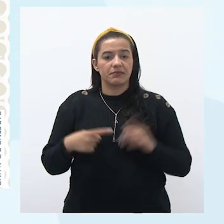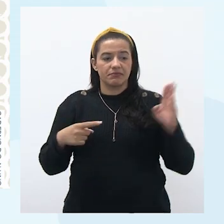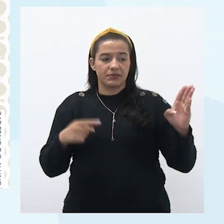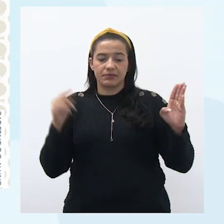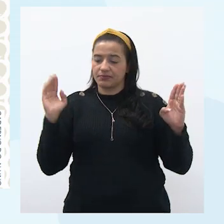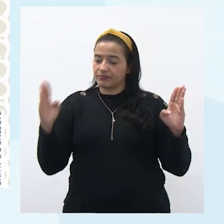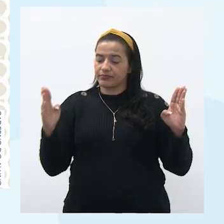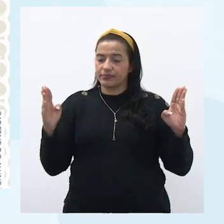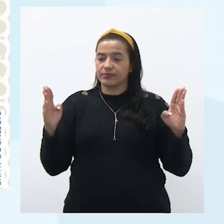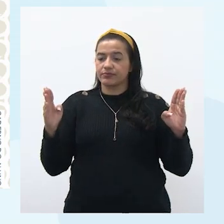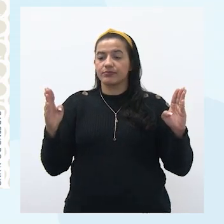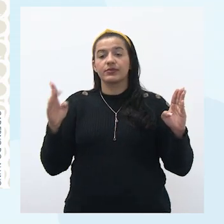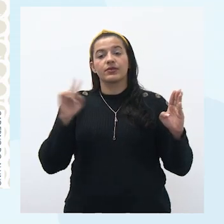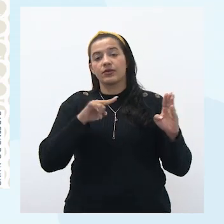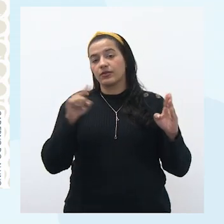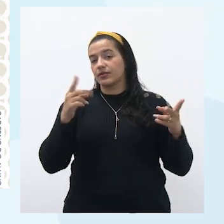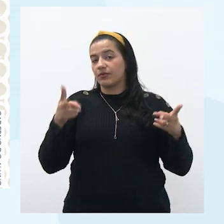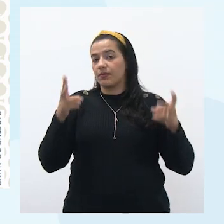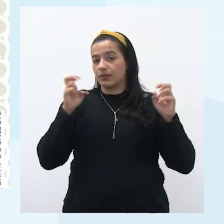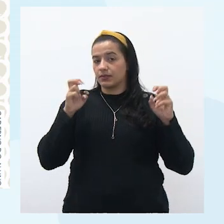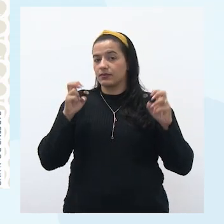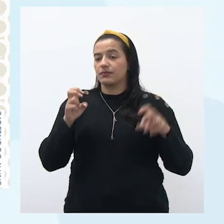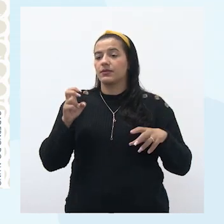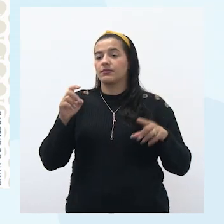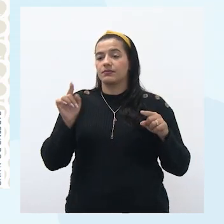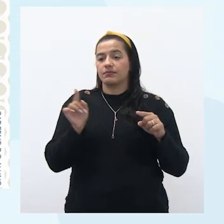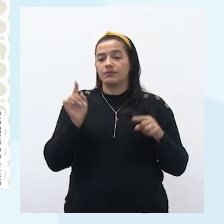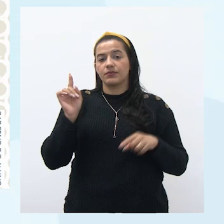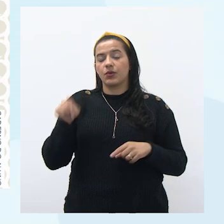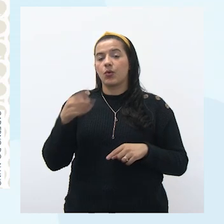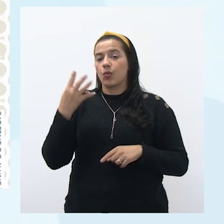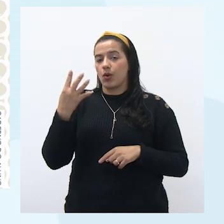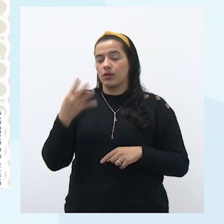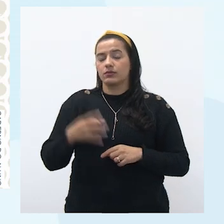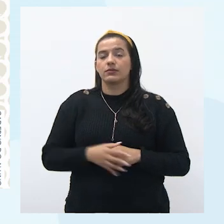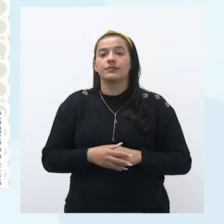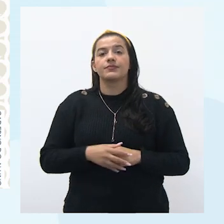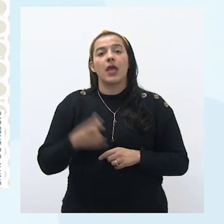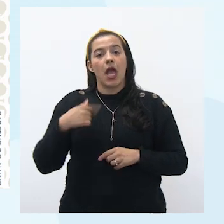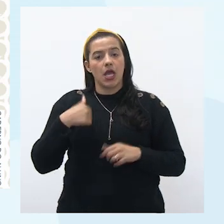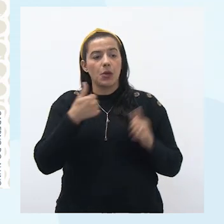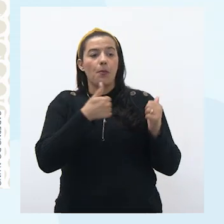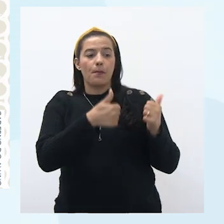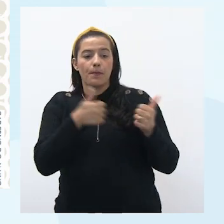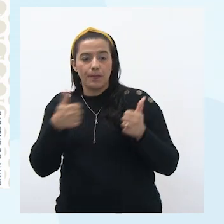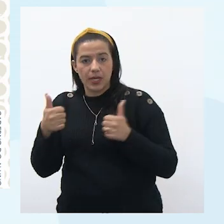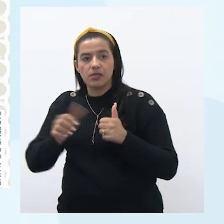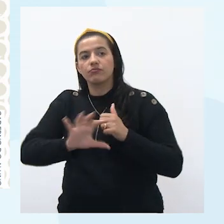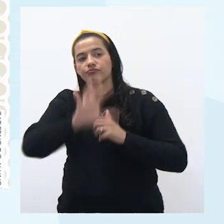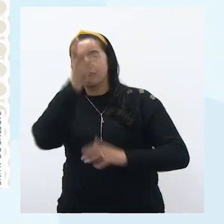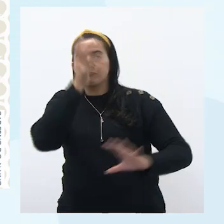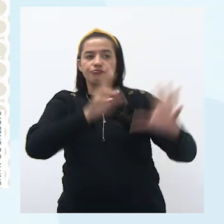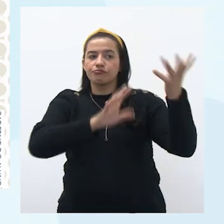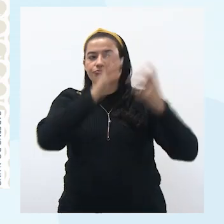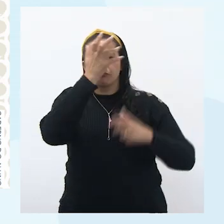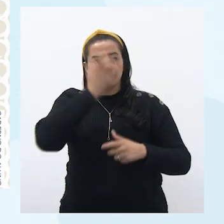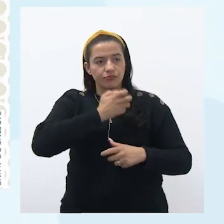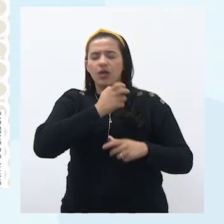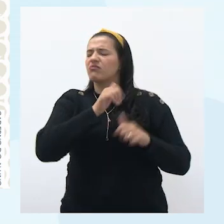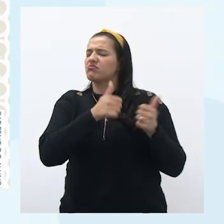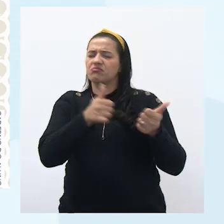extremos? Porque vocês vão perceber agora o que é que eu tenho no degrau 4. Lido bem com situações